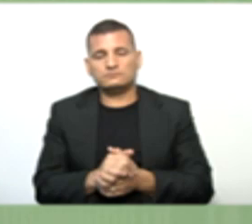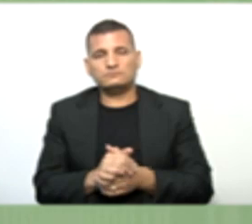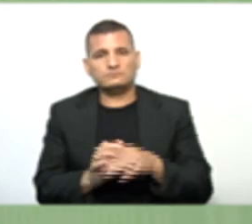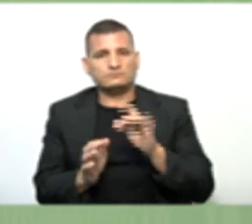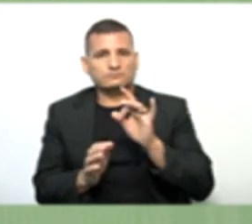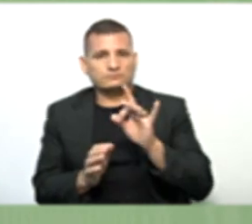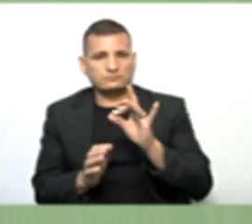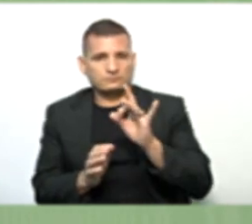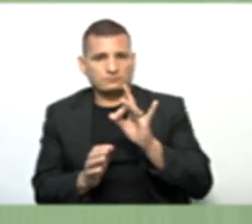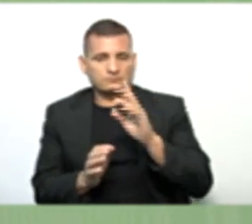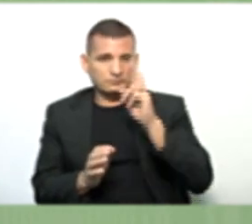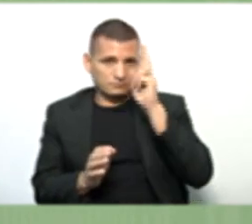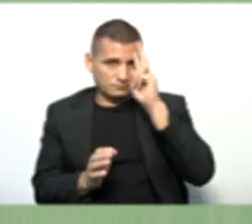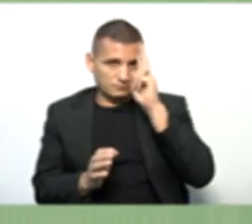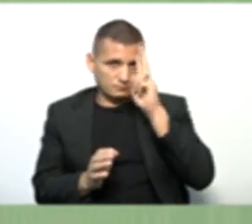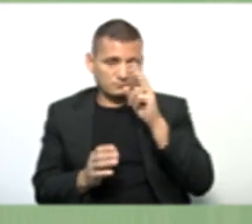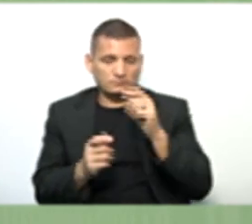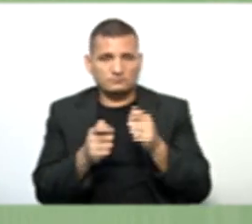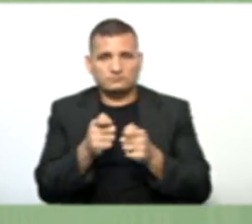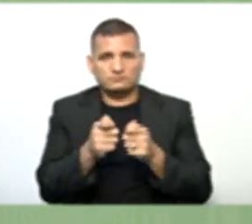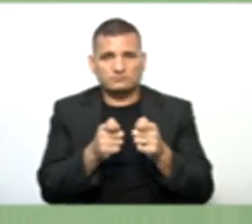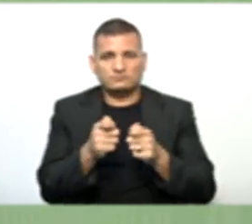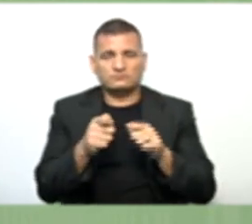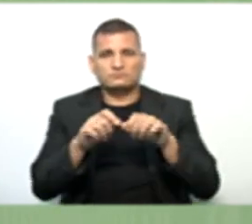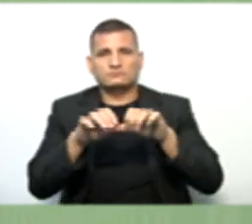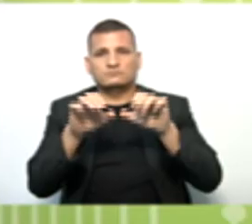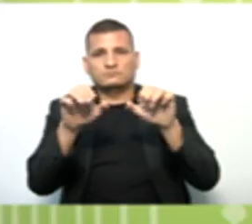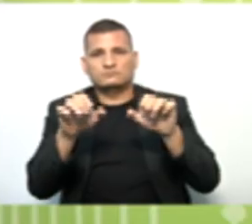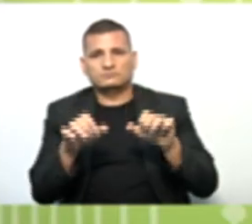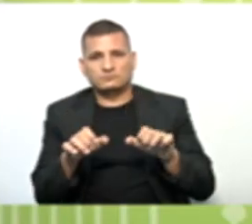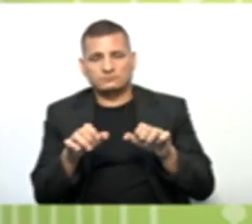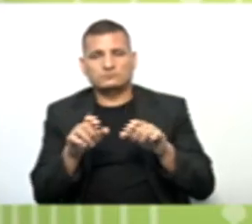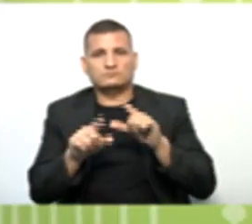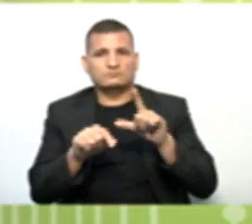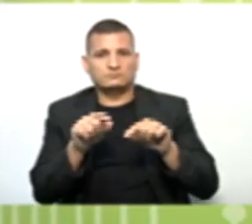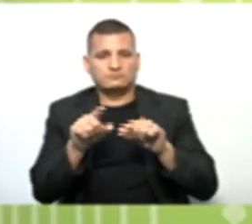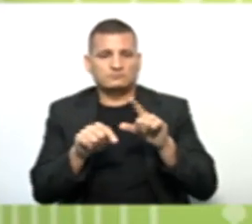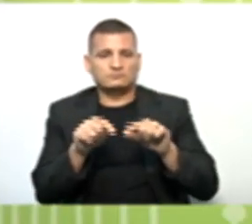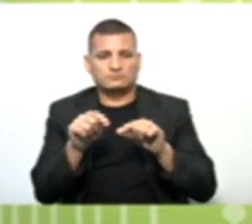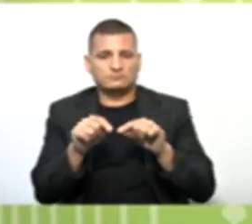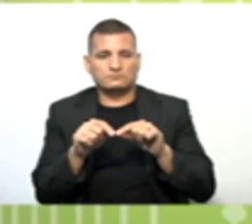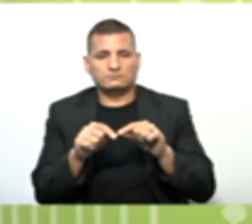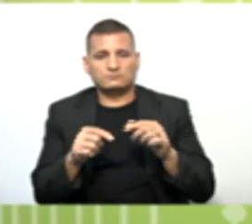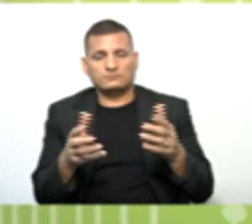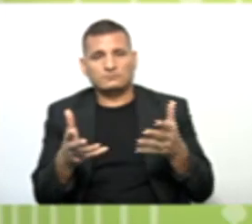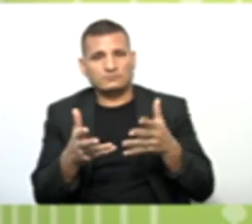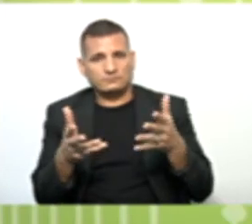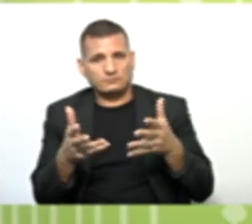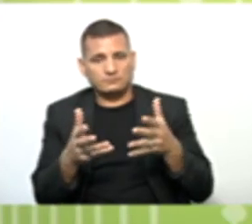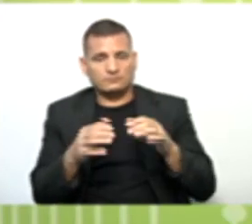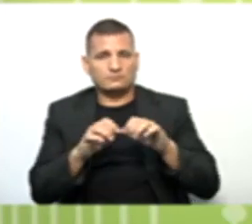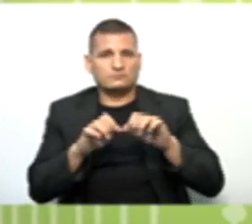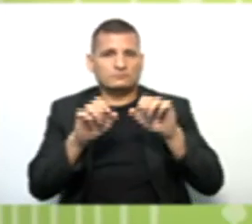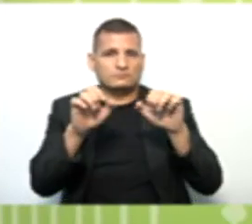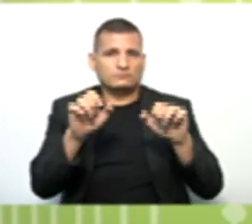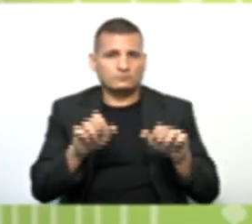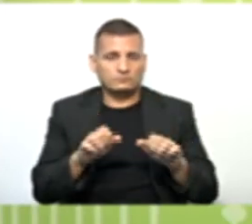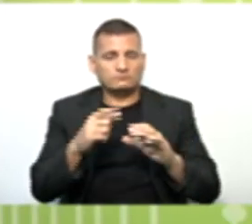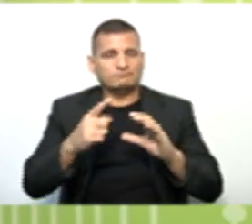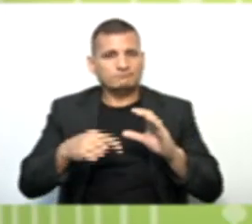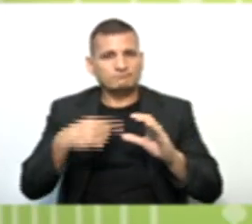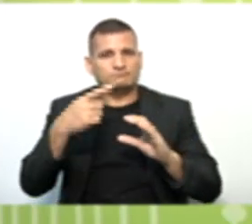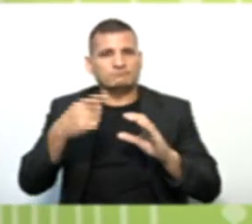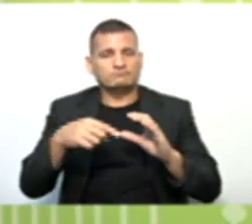os comandos das estruturas de controle de seleção. Vamos passar agora para as estruturas de controle de